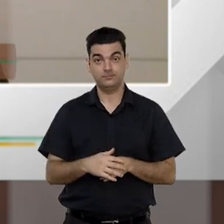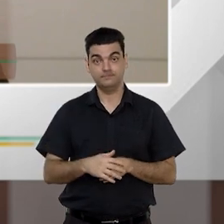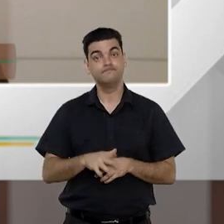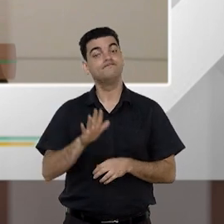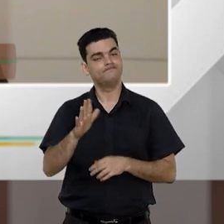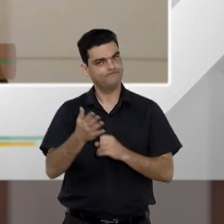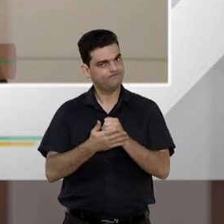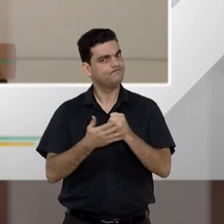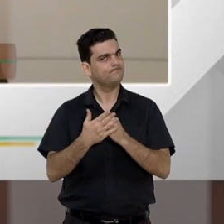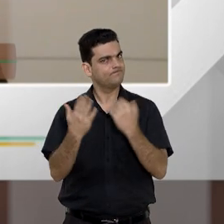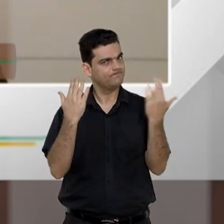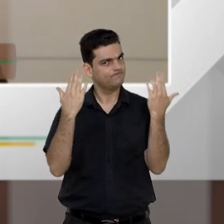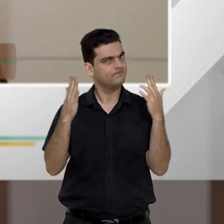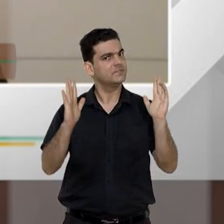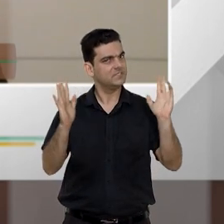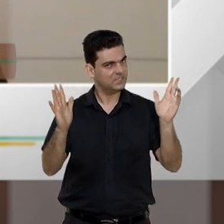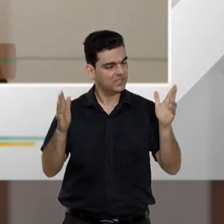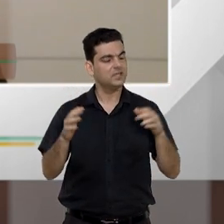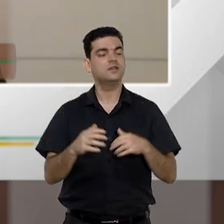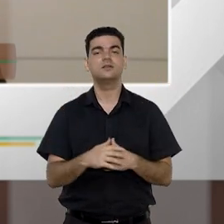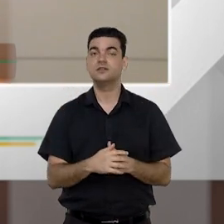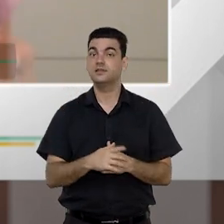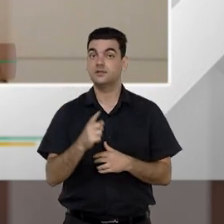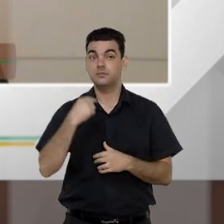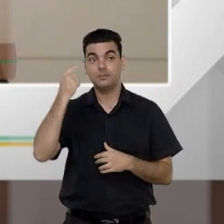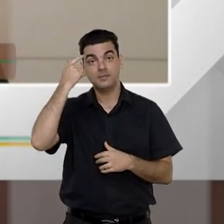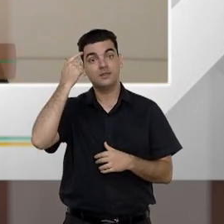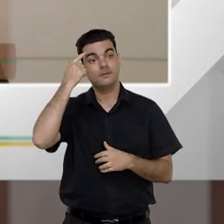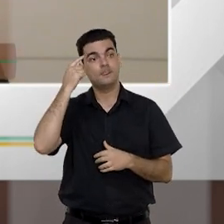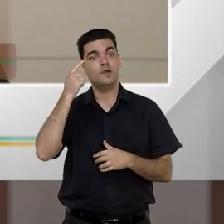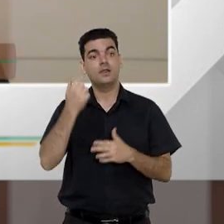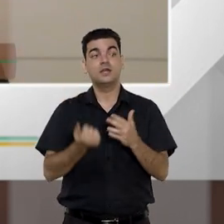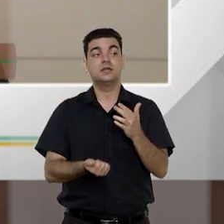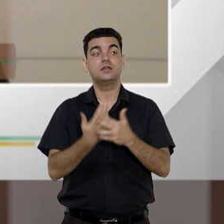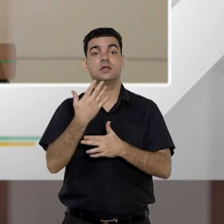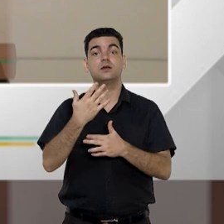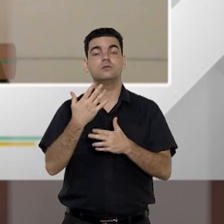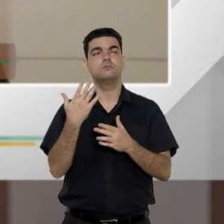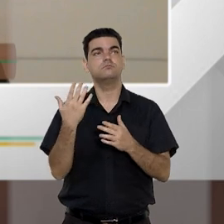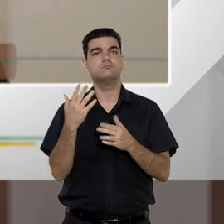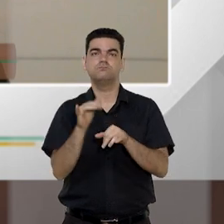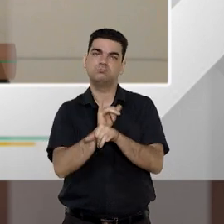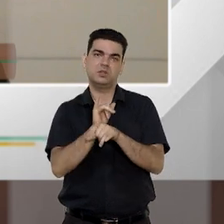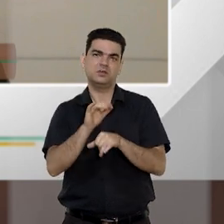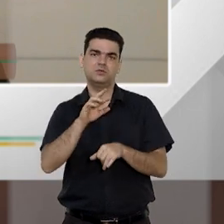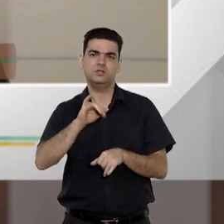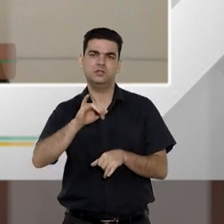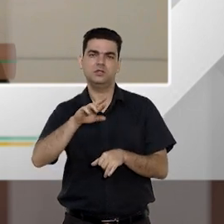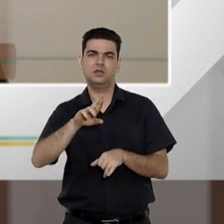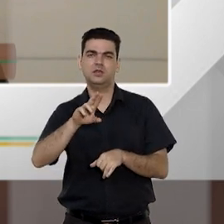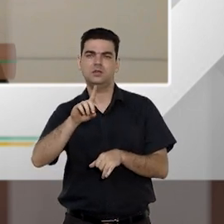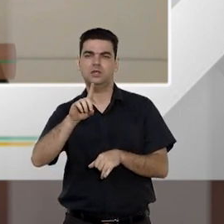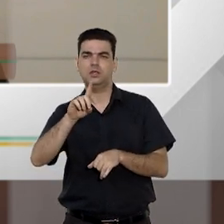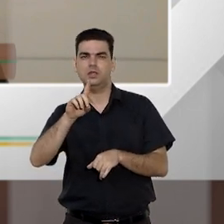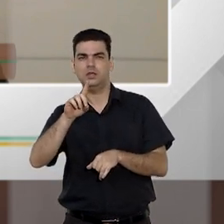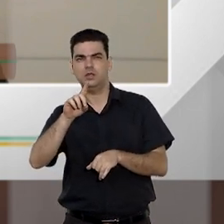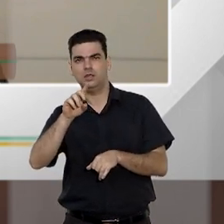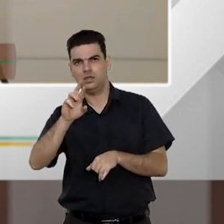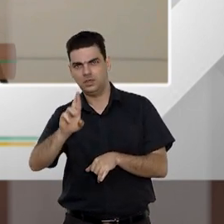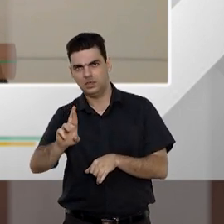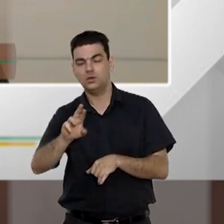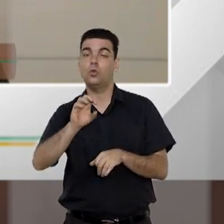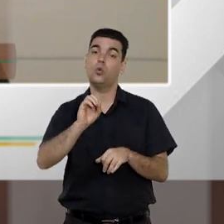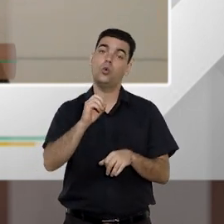tempo, mas existe previsão e possibilidade de instauração de incidentes, como